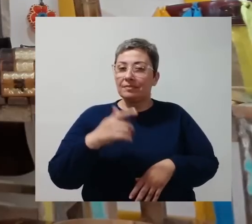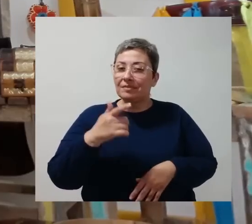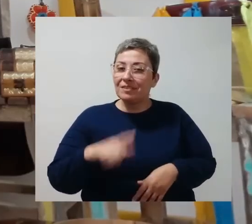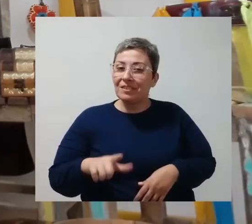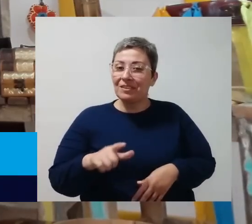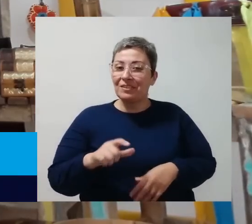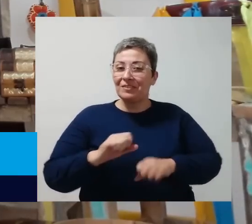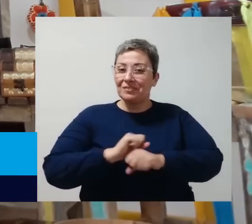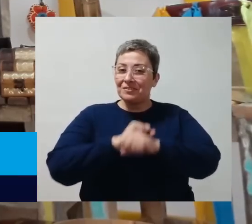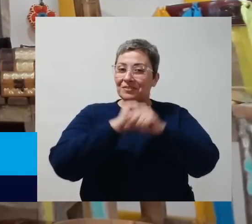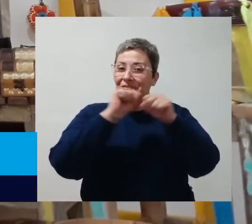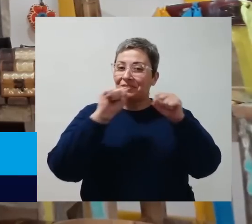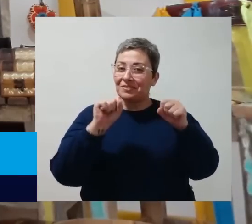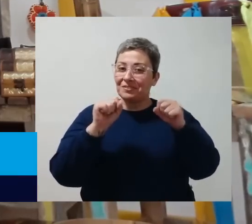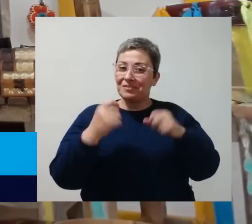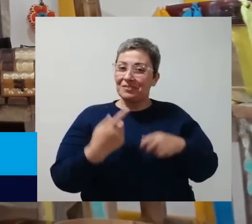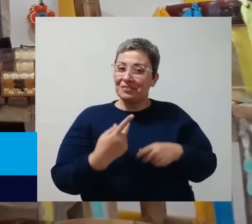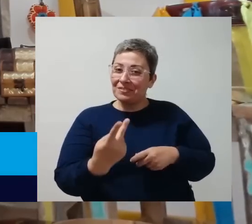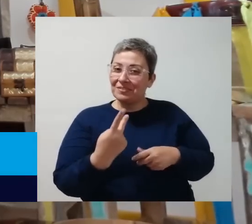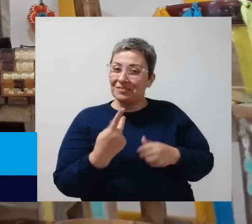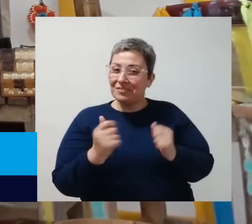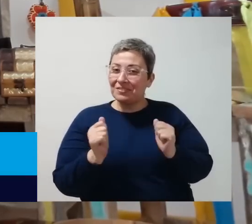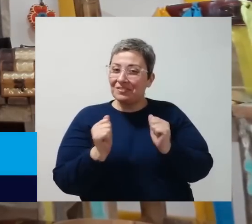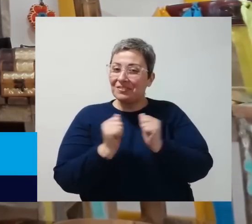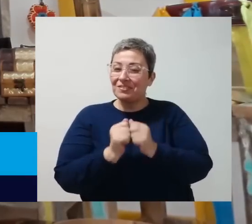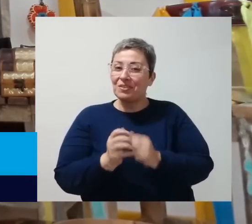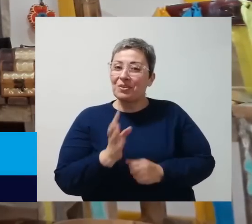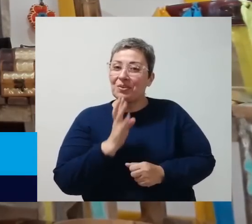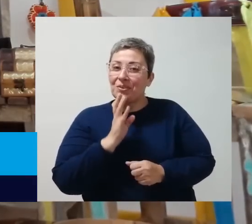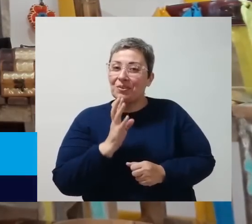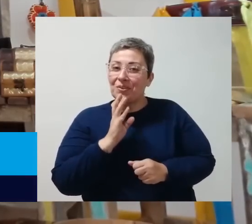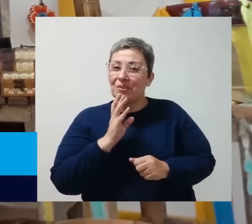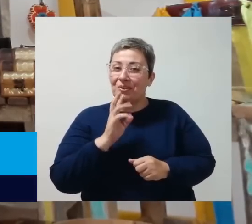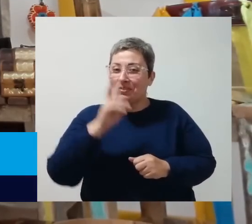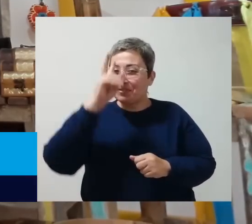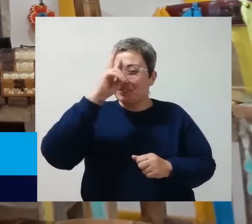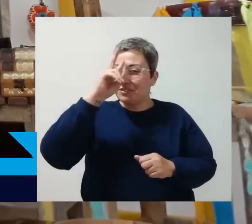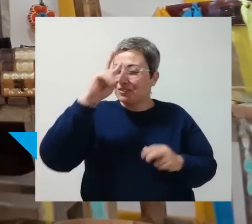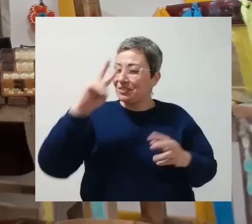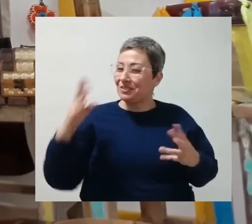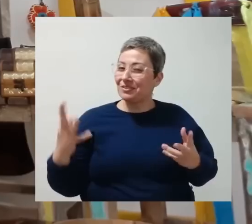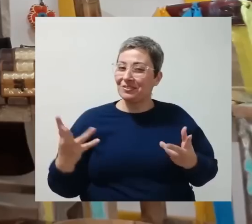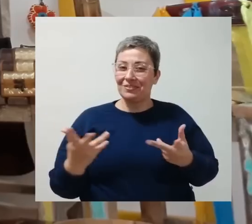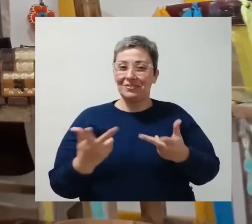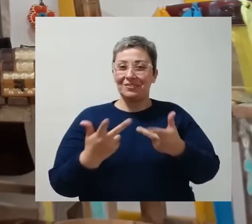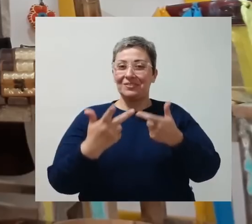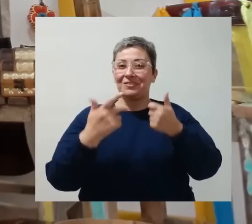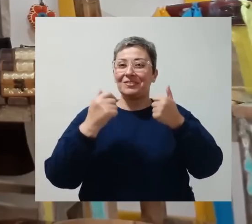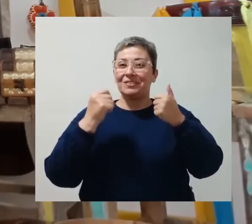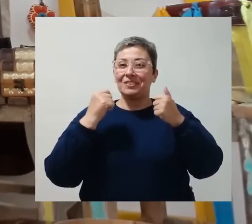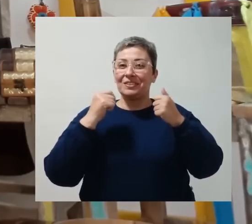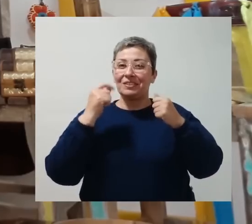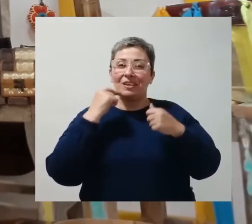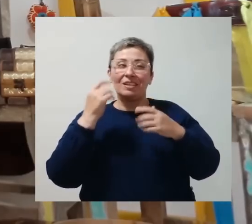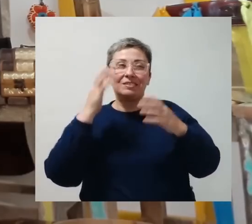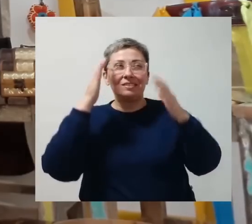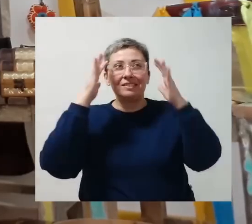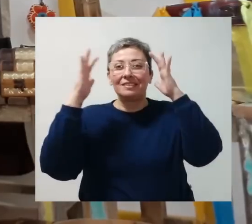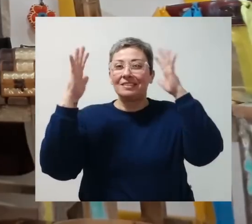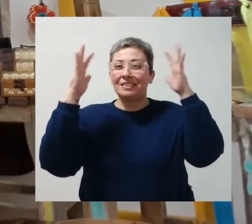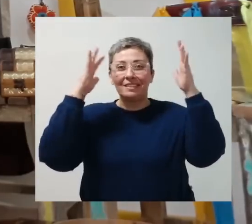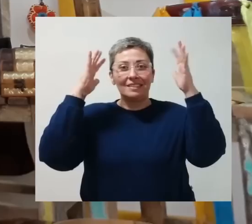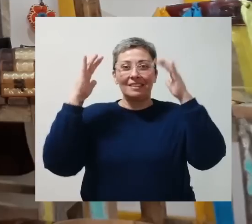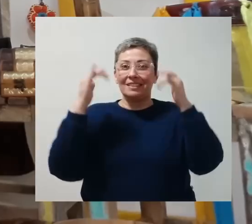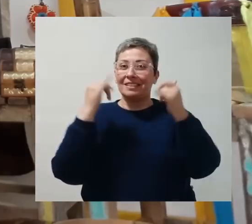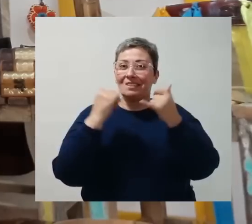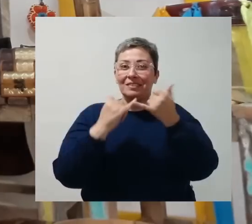Mais uma manhã que estamos juntos para conhecermos histórias incríveis, para viajarmos